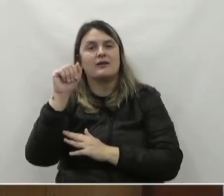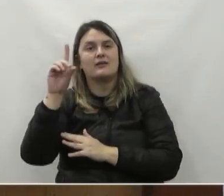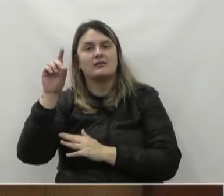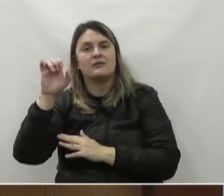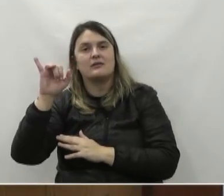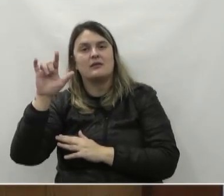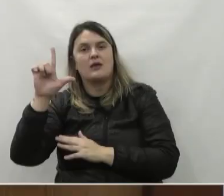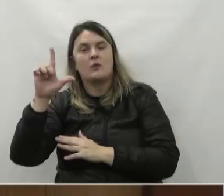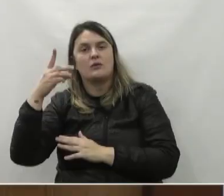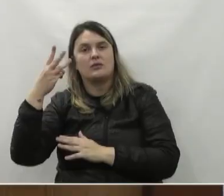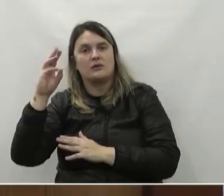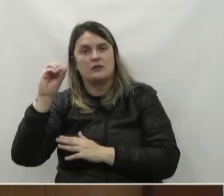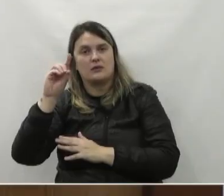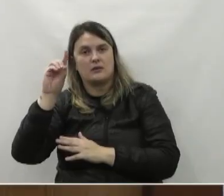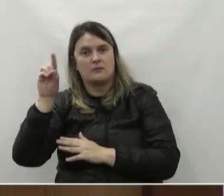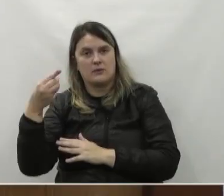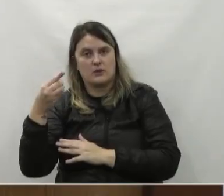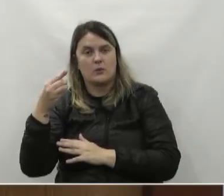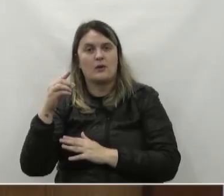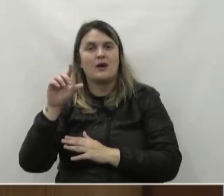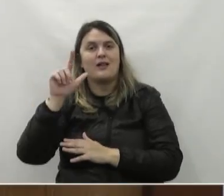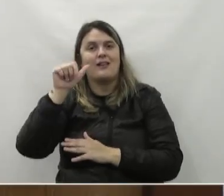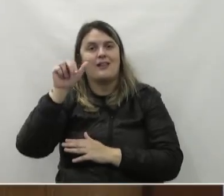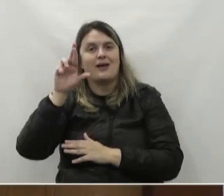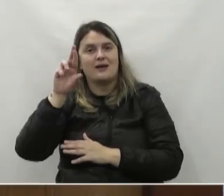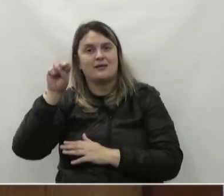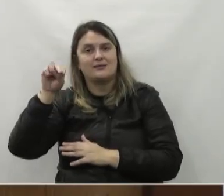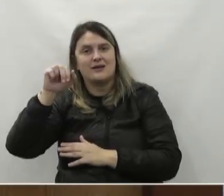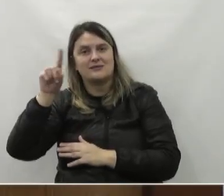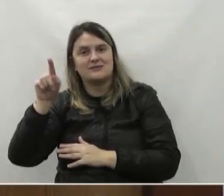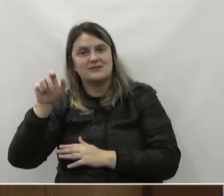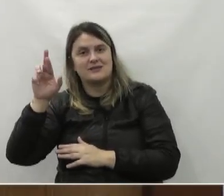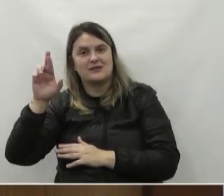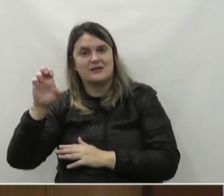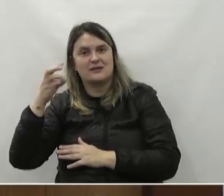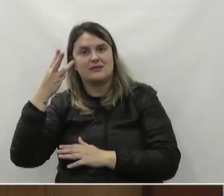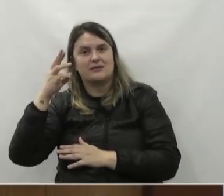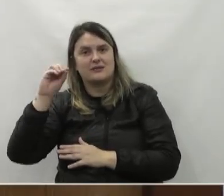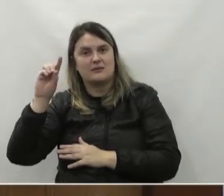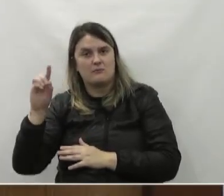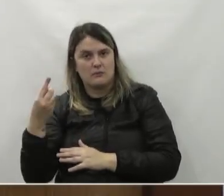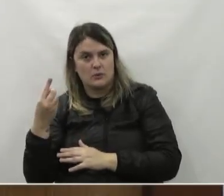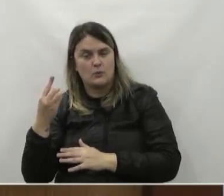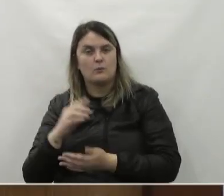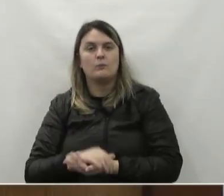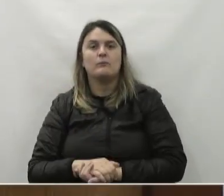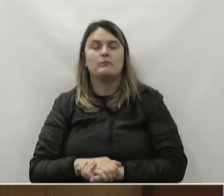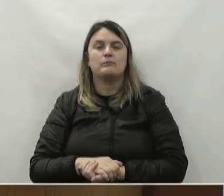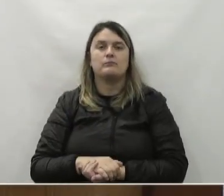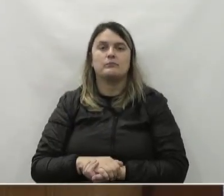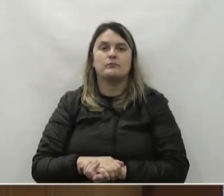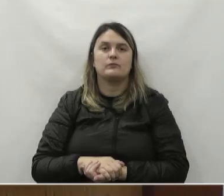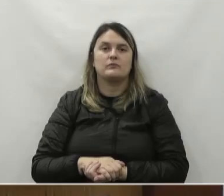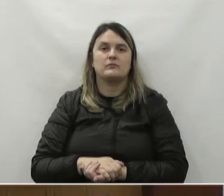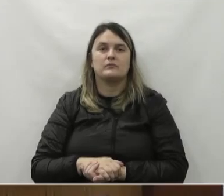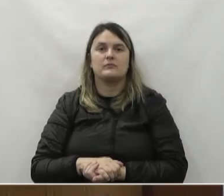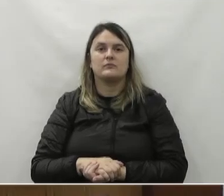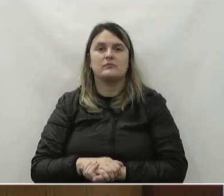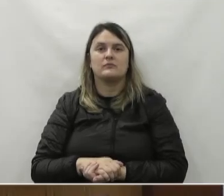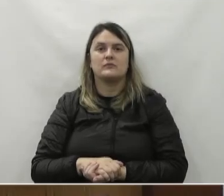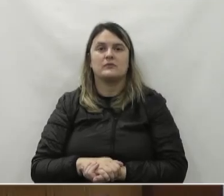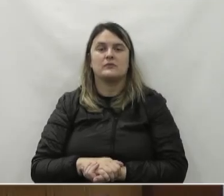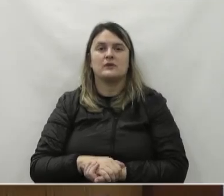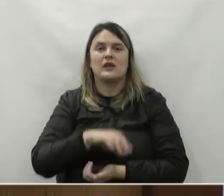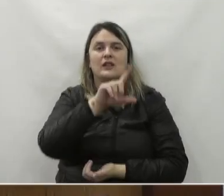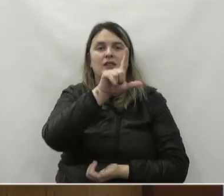a Associação Beneficente Lar de Nazaré, no valor de R$30 mil, a Liga de